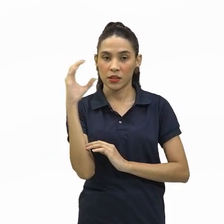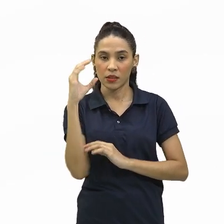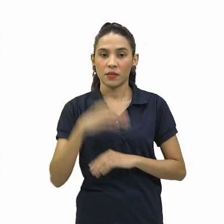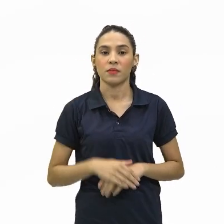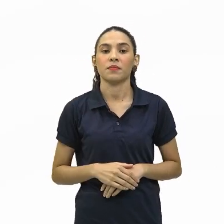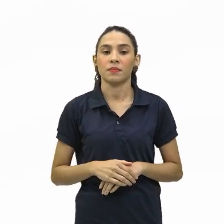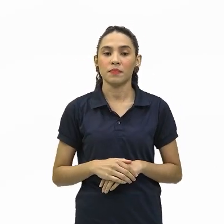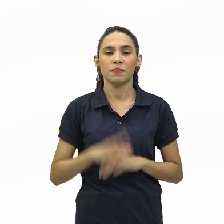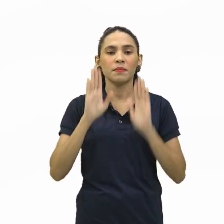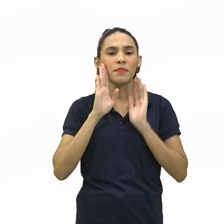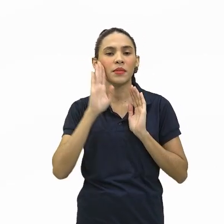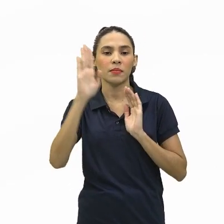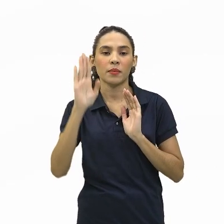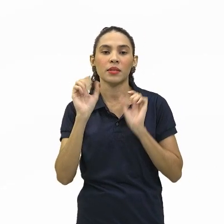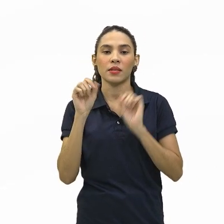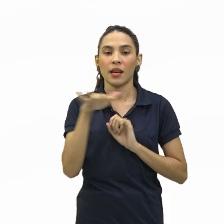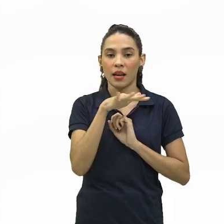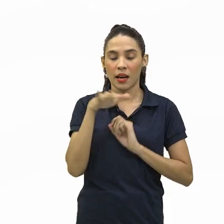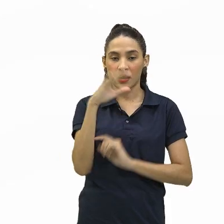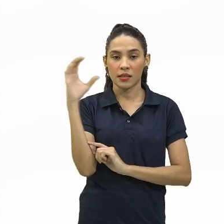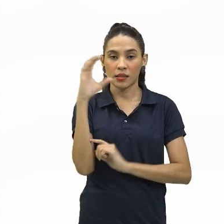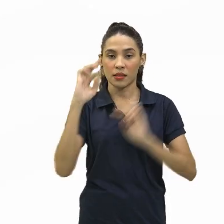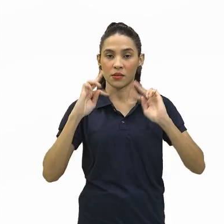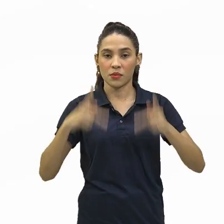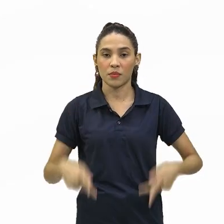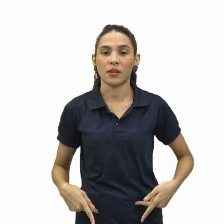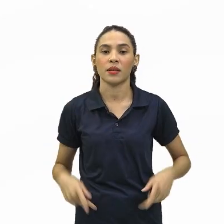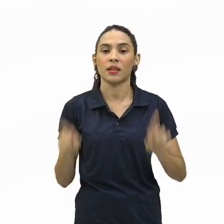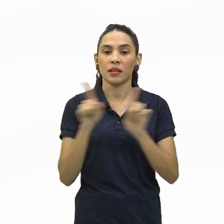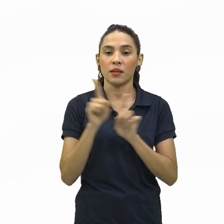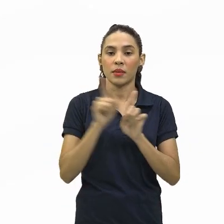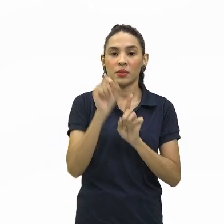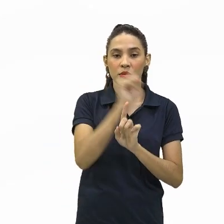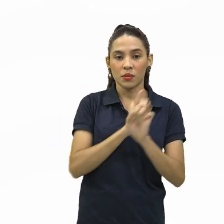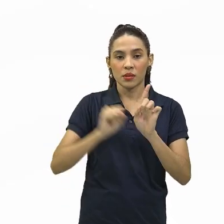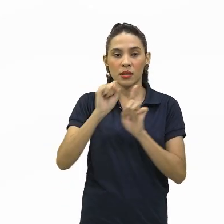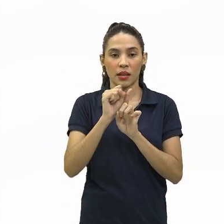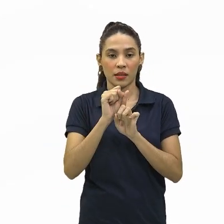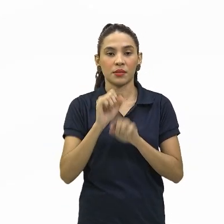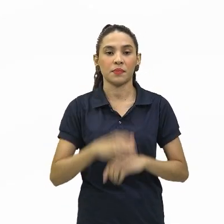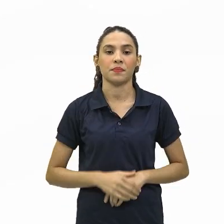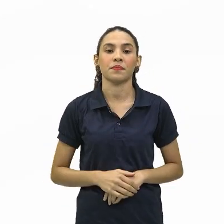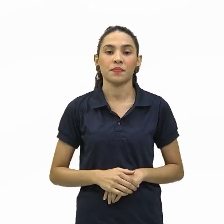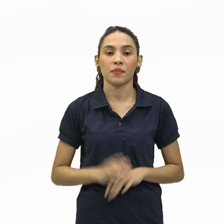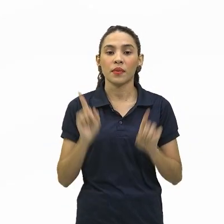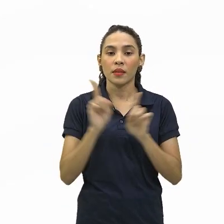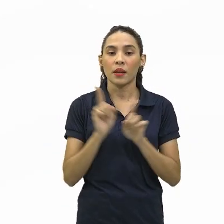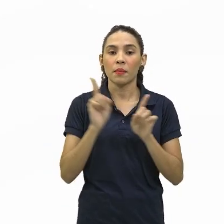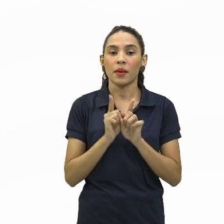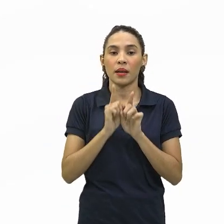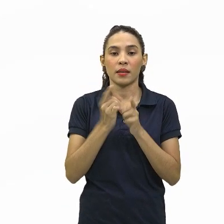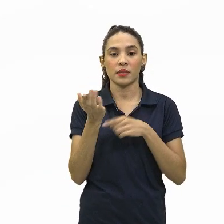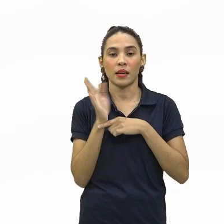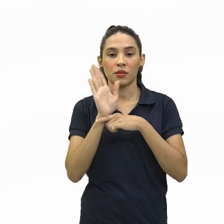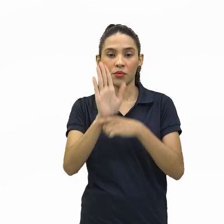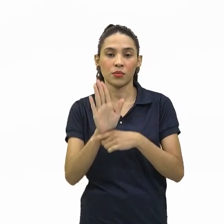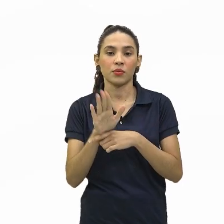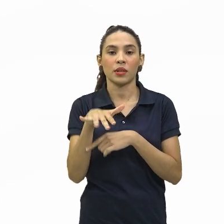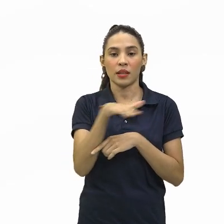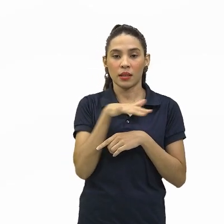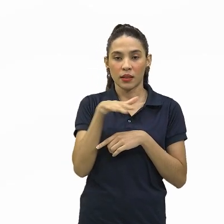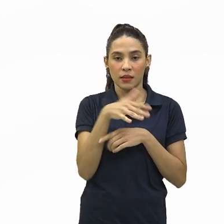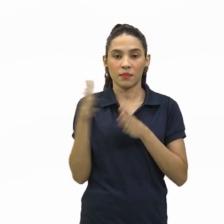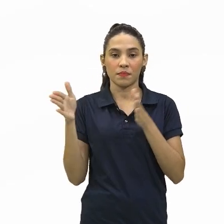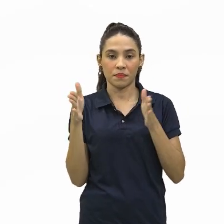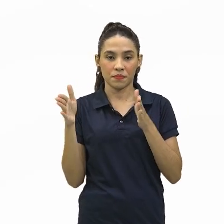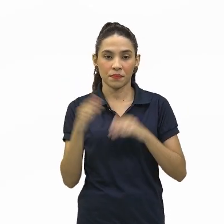científico, sobretudo na área de ciências humanas e sociais aplicadas, e suas contribuições no tempo e